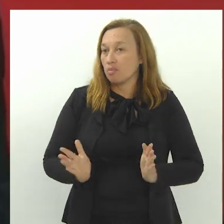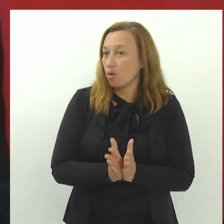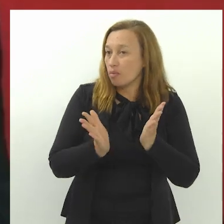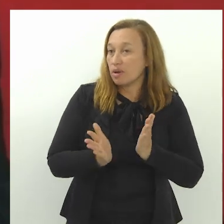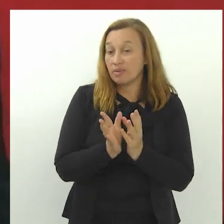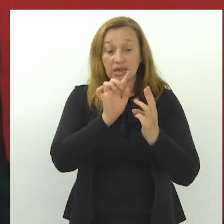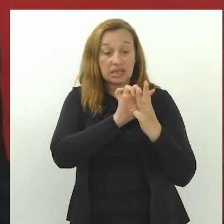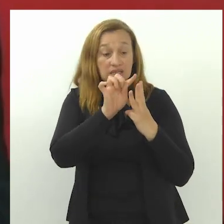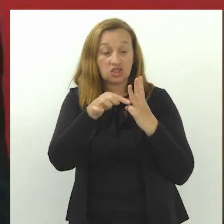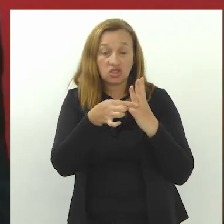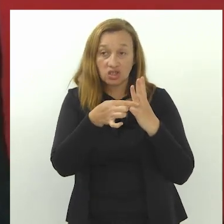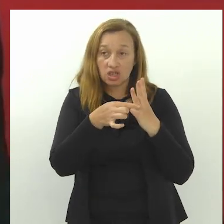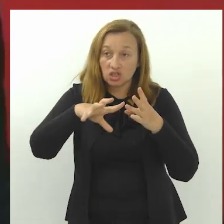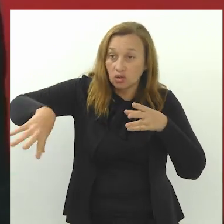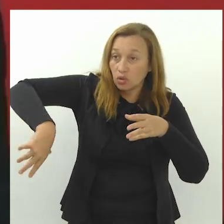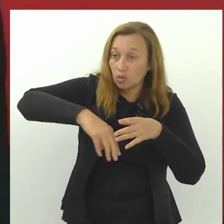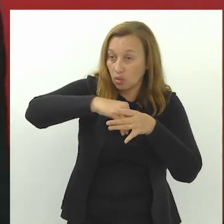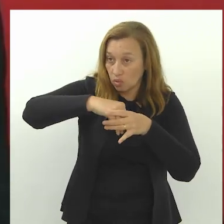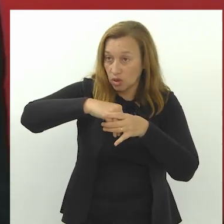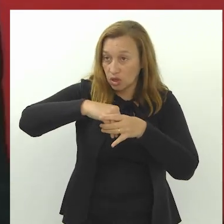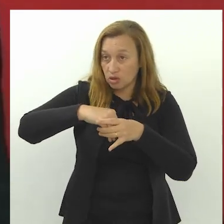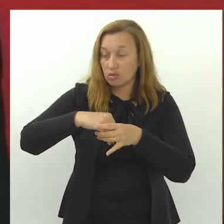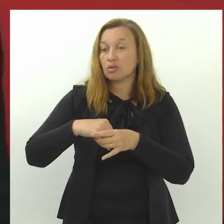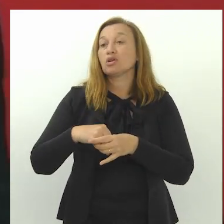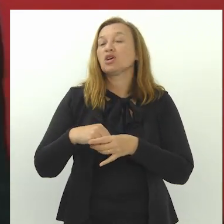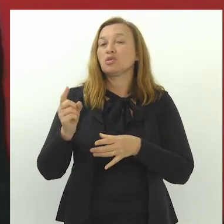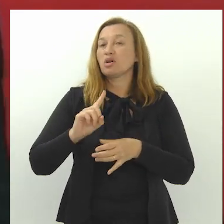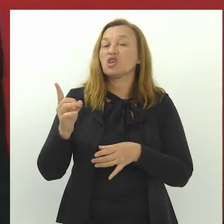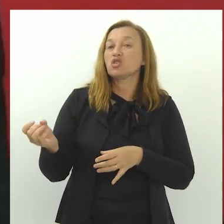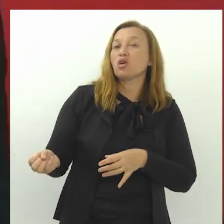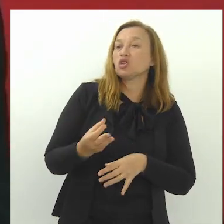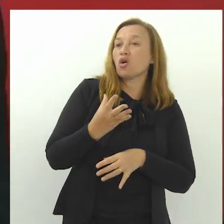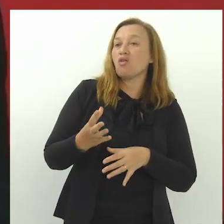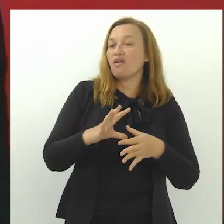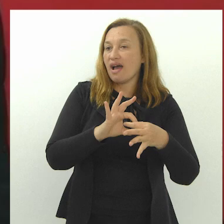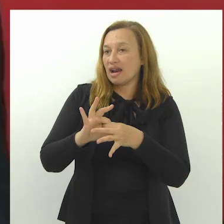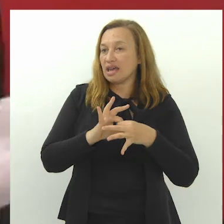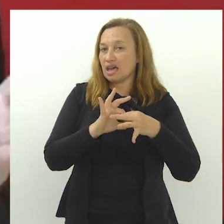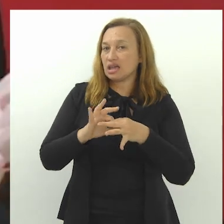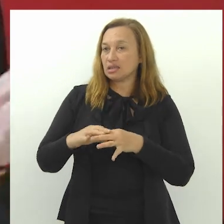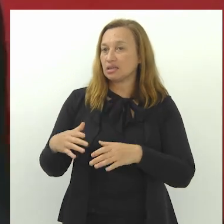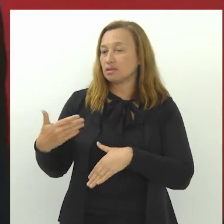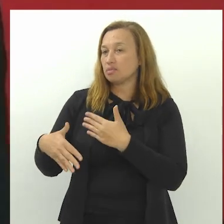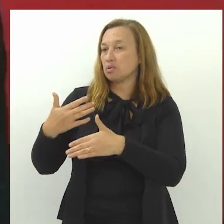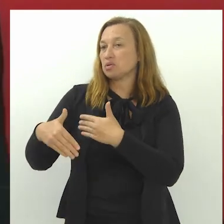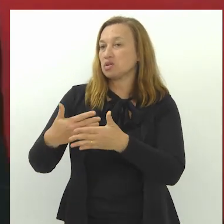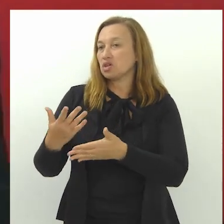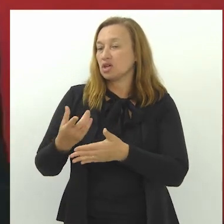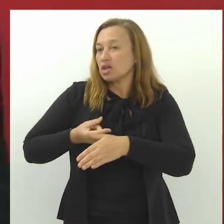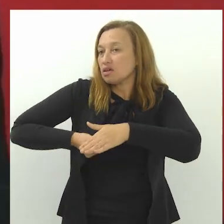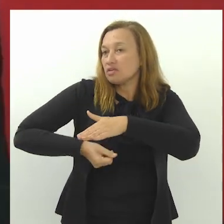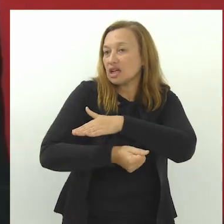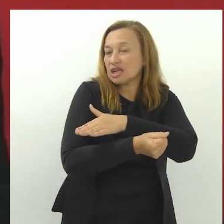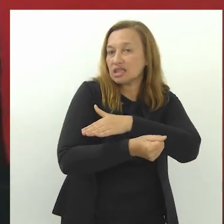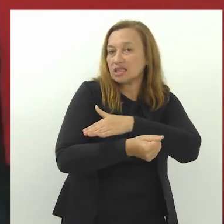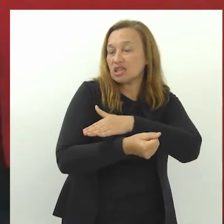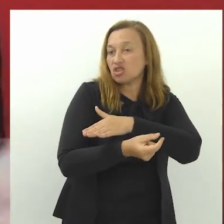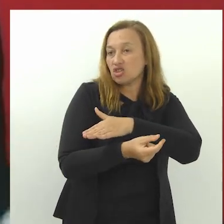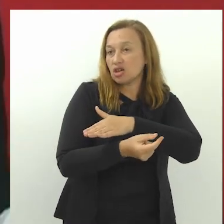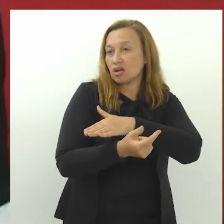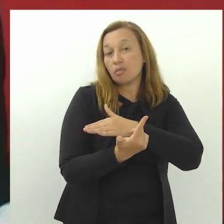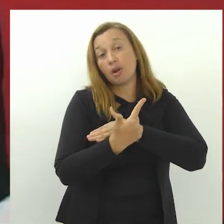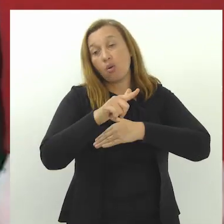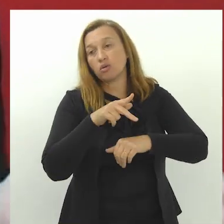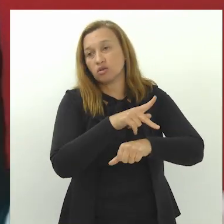esses 3 eixos, eles estão na Aliança Global contra a Fome. Não é só uma nova aliança para o progresso em que se financia dinheiro